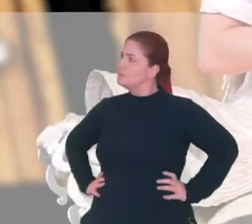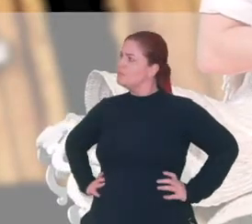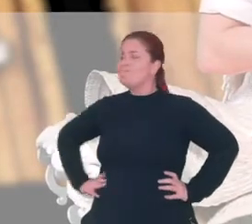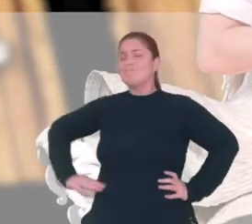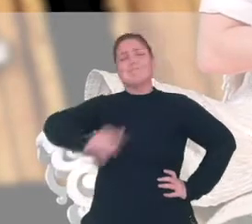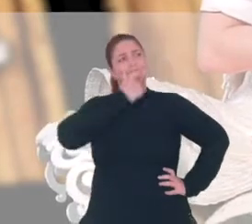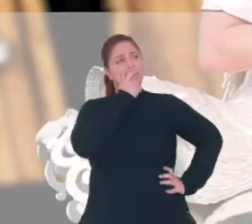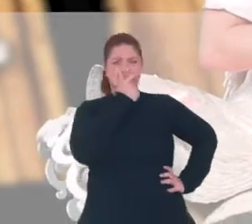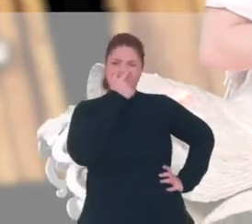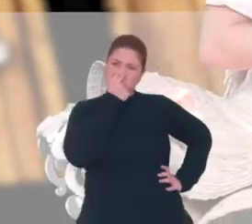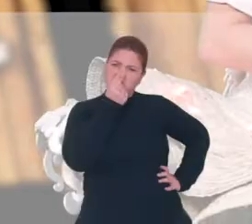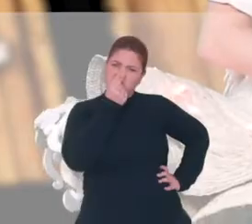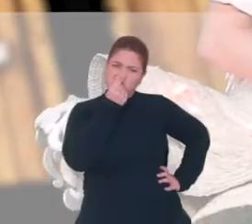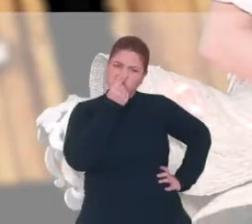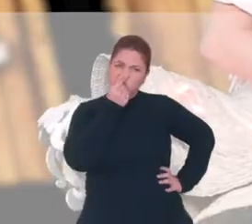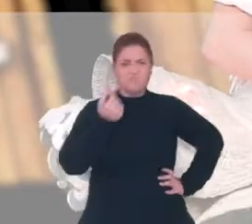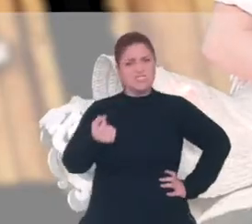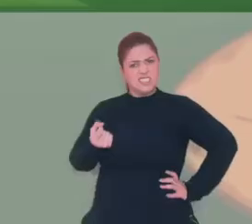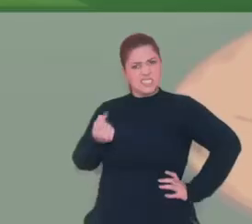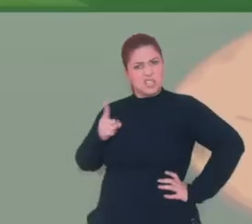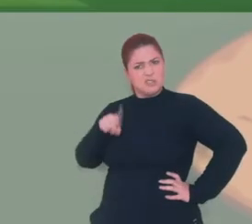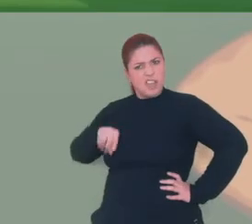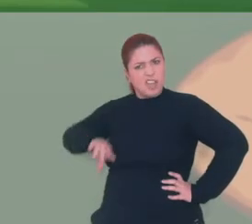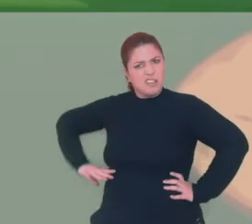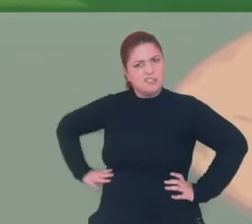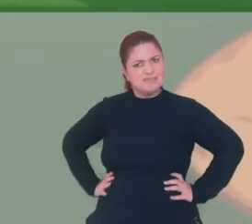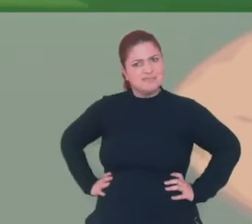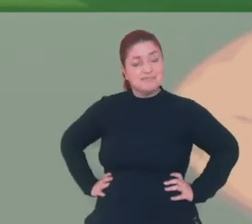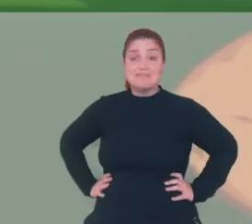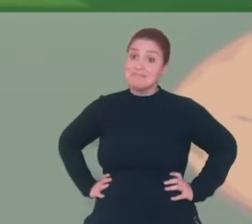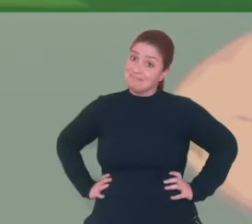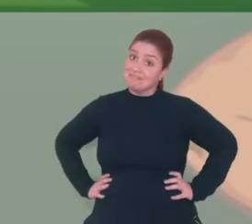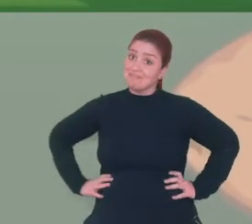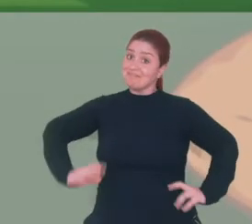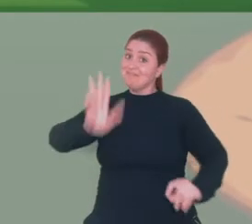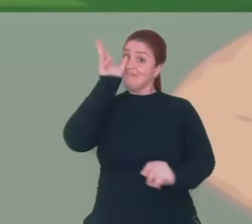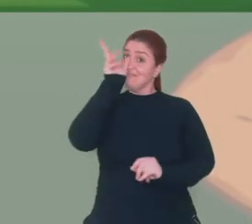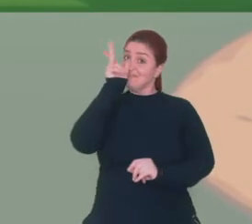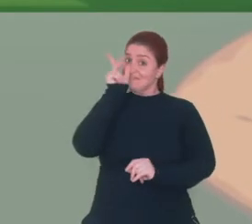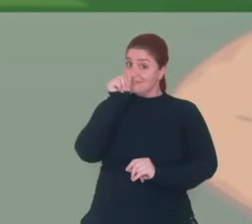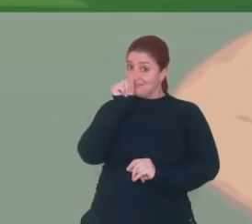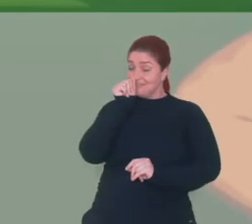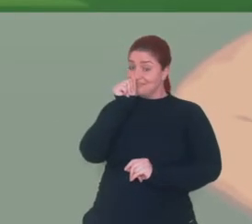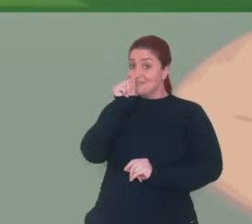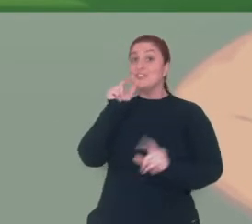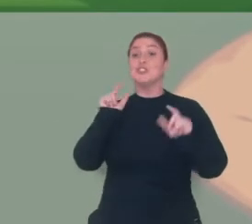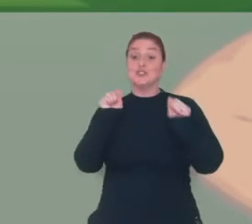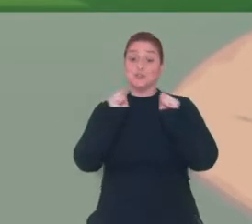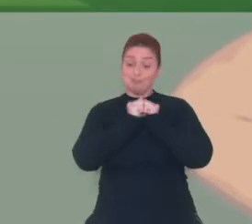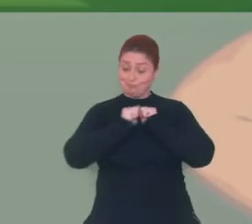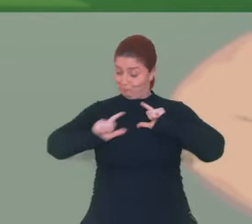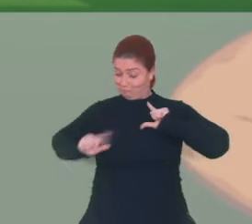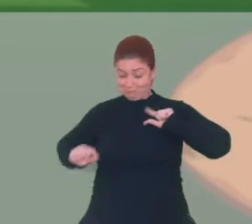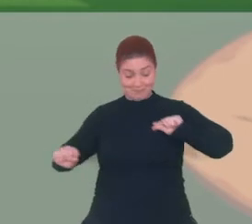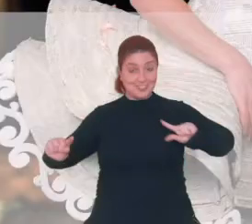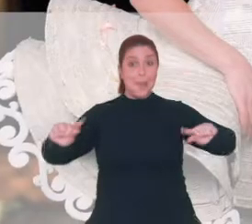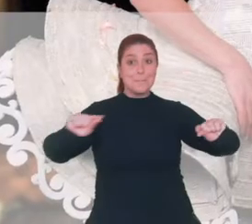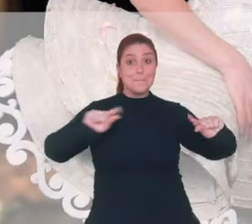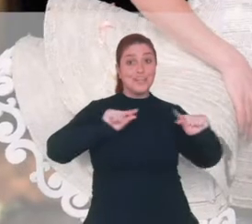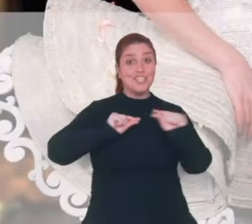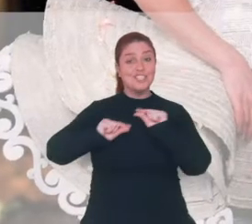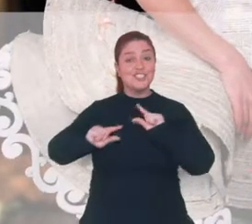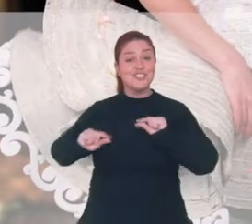Tem alguma coisa estranha, não? E a galinha e seus